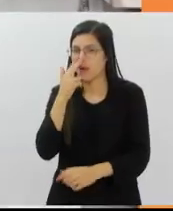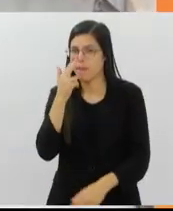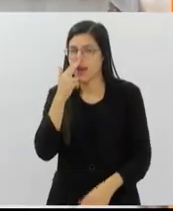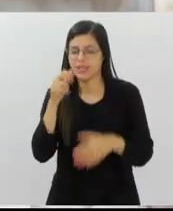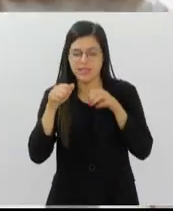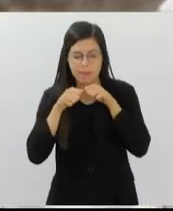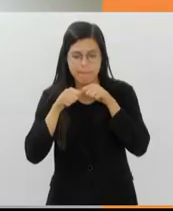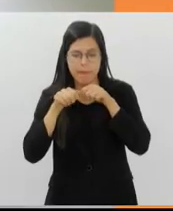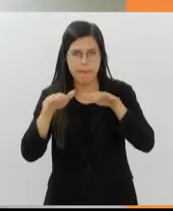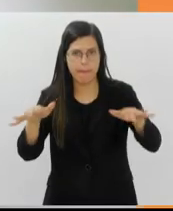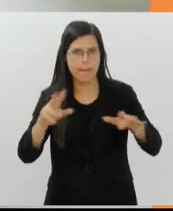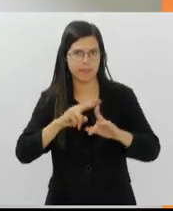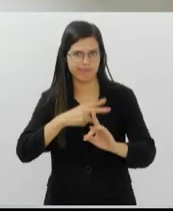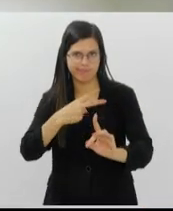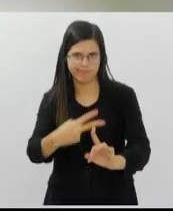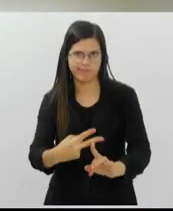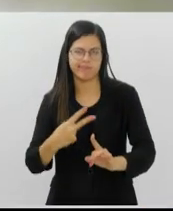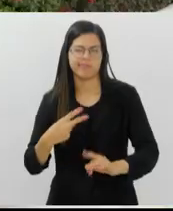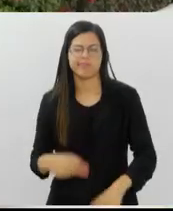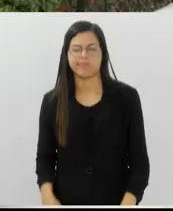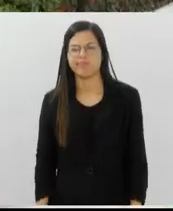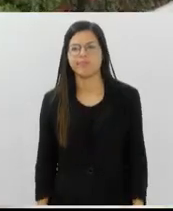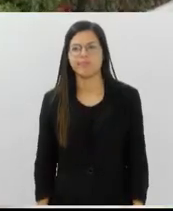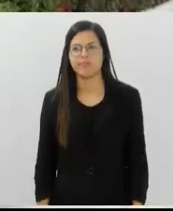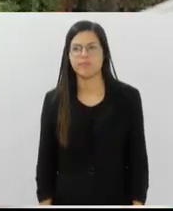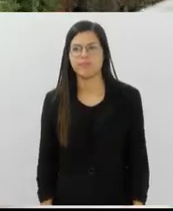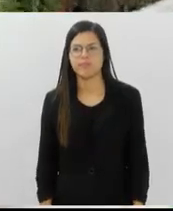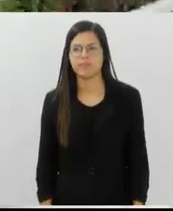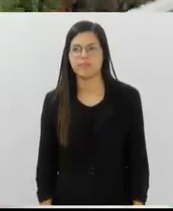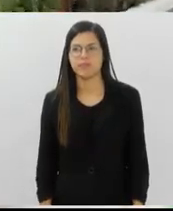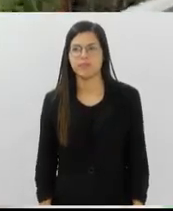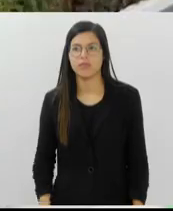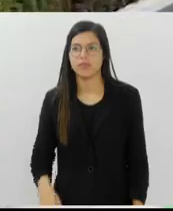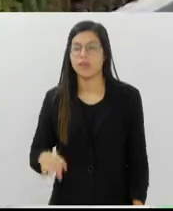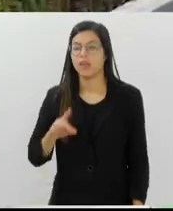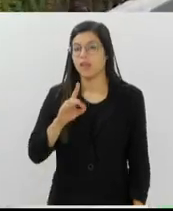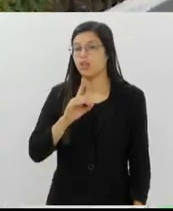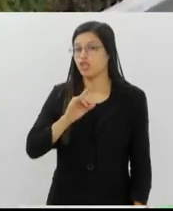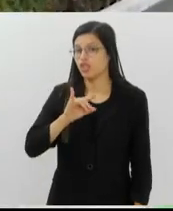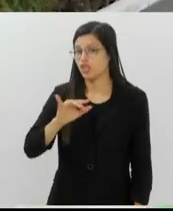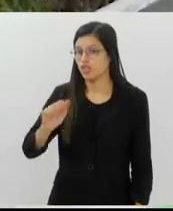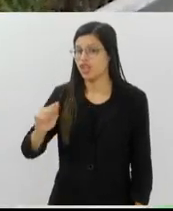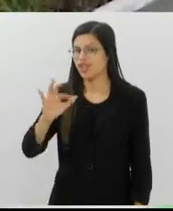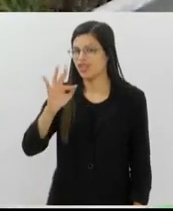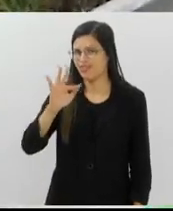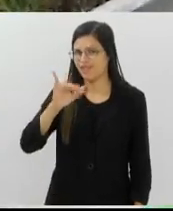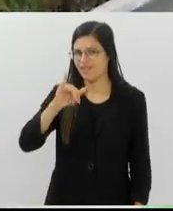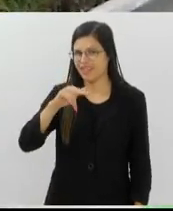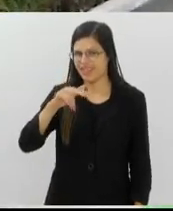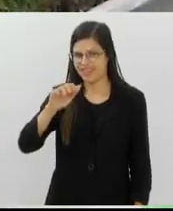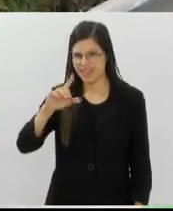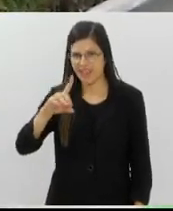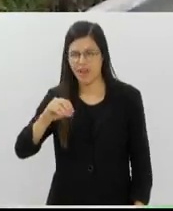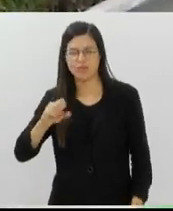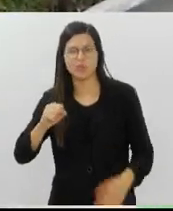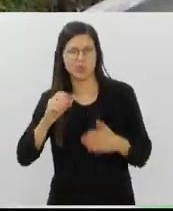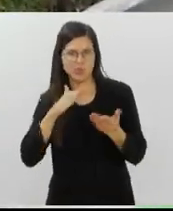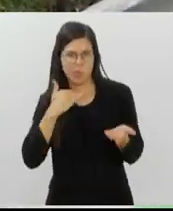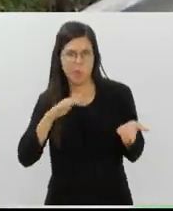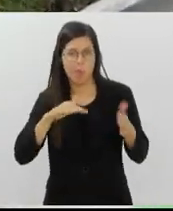causador das doenças. Dia de finados se aproximando e a Secretaria Municipal de Saúde está fazendo